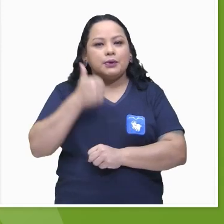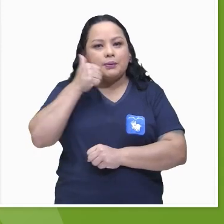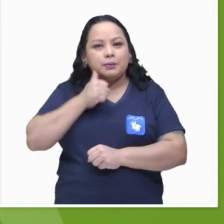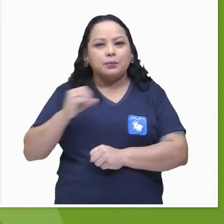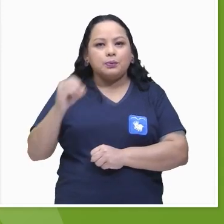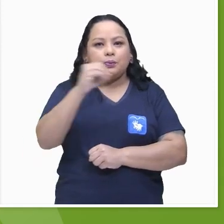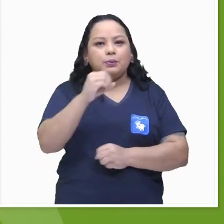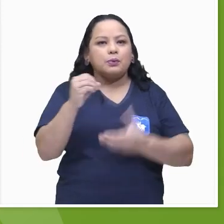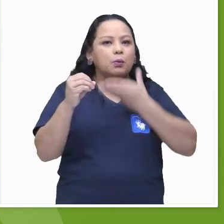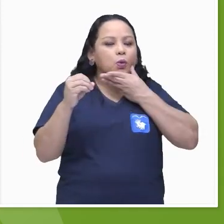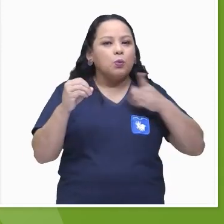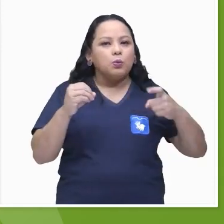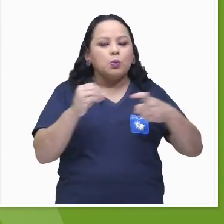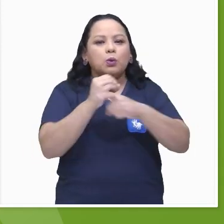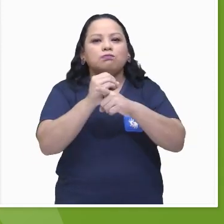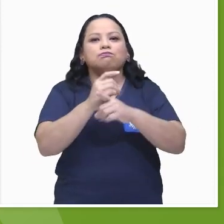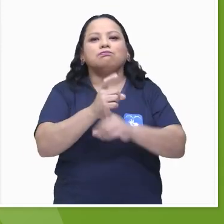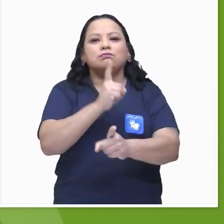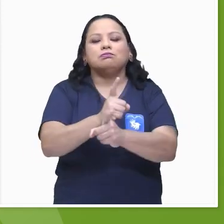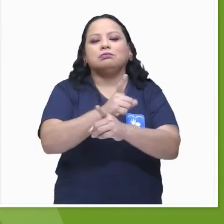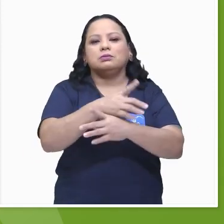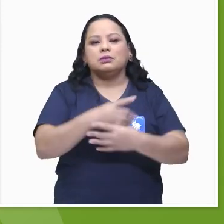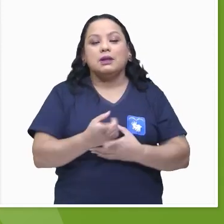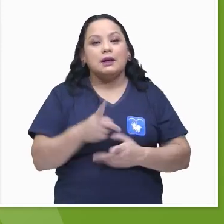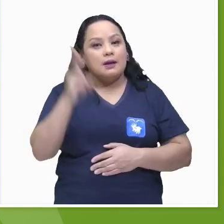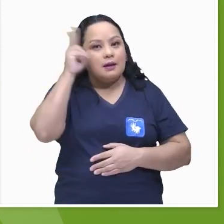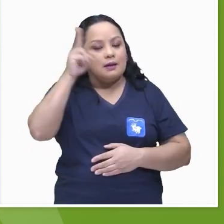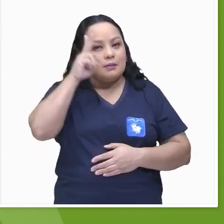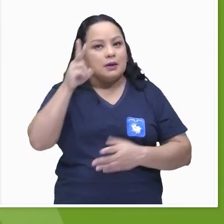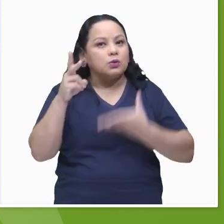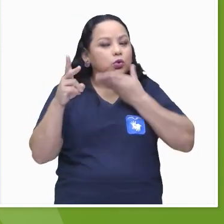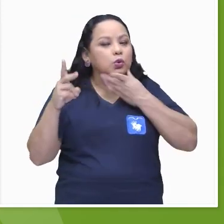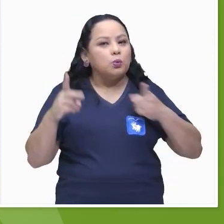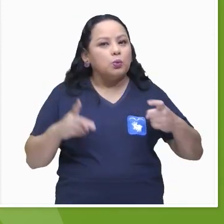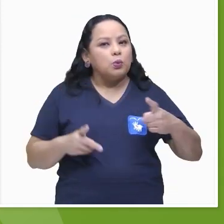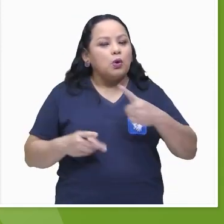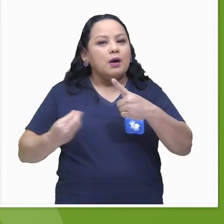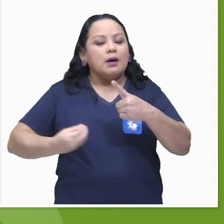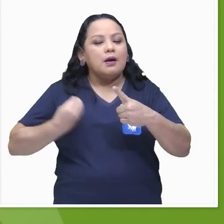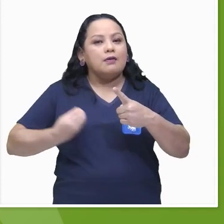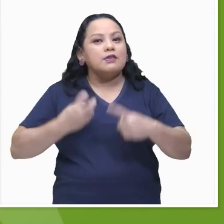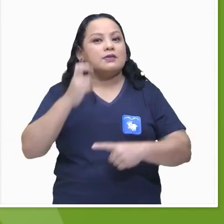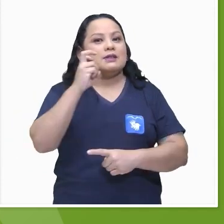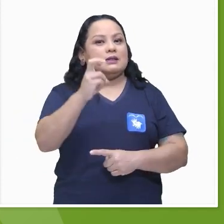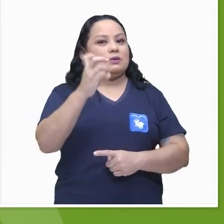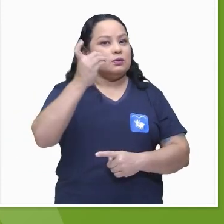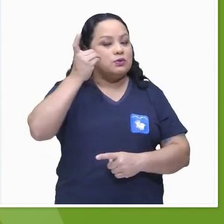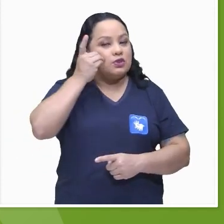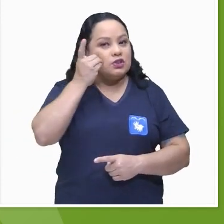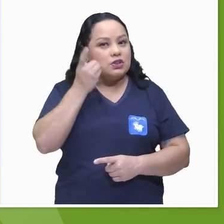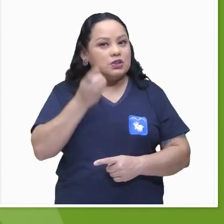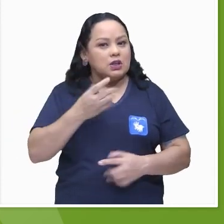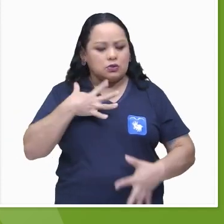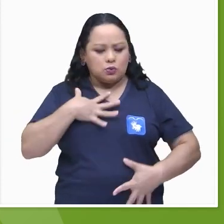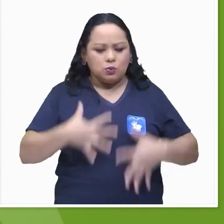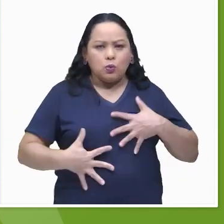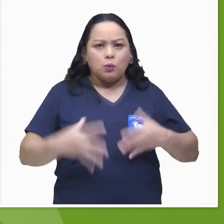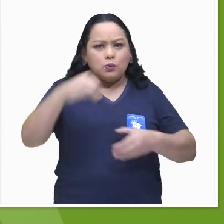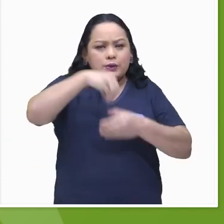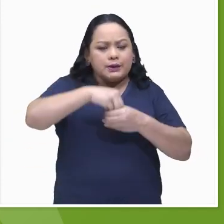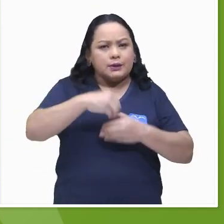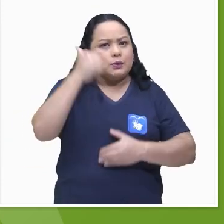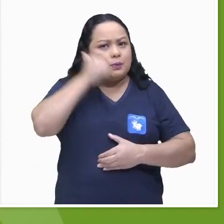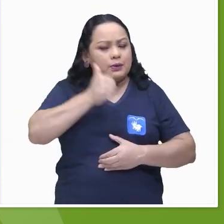tá? Lembrando que o espermatozoide sobrevive lá por 5 dias lá dentro do corpo da mulher, olha só.